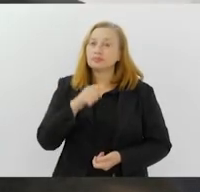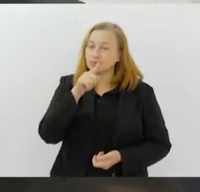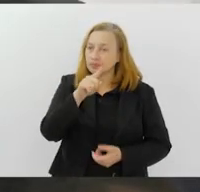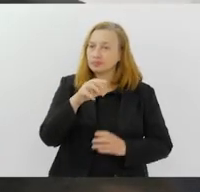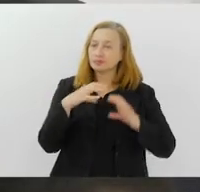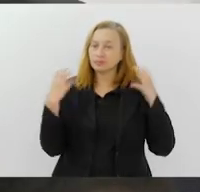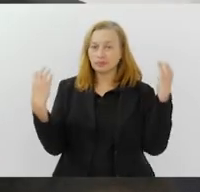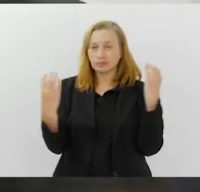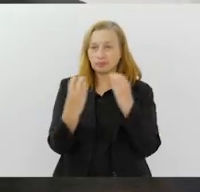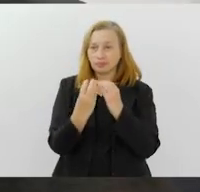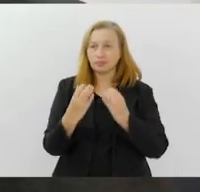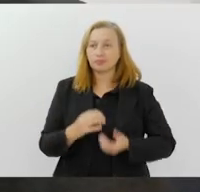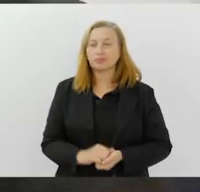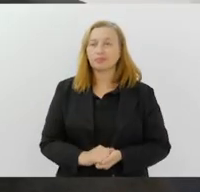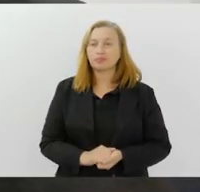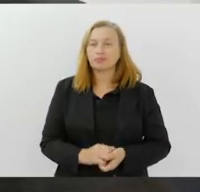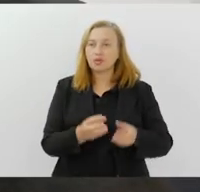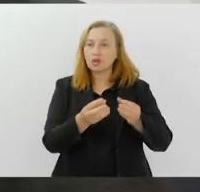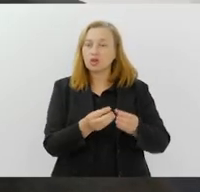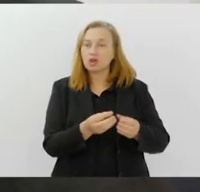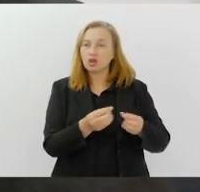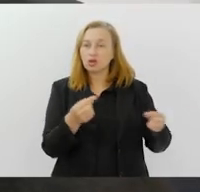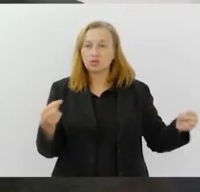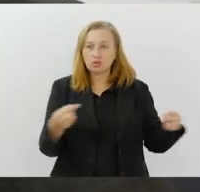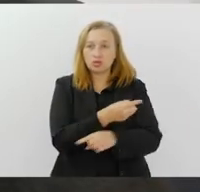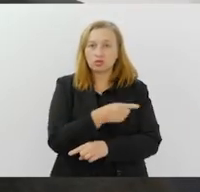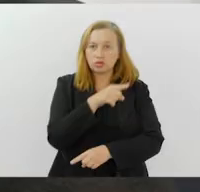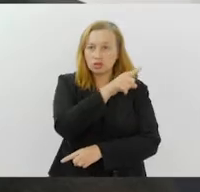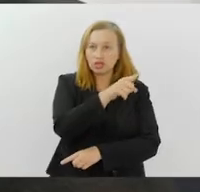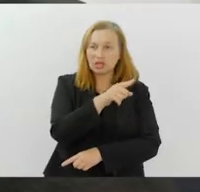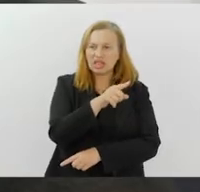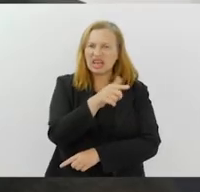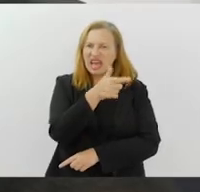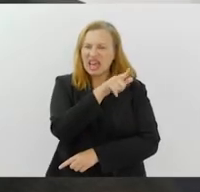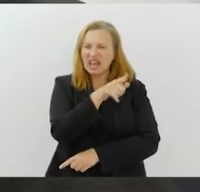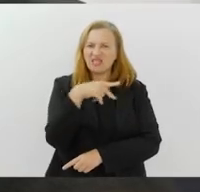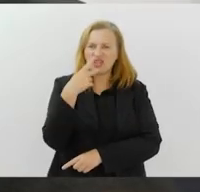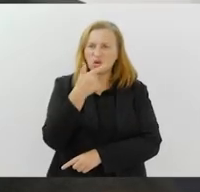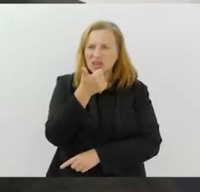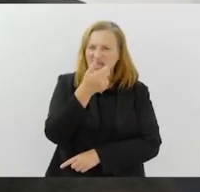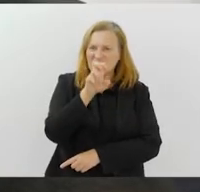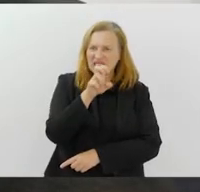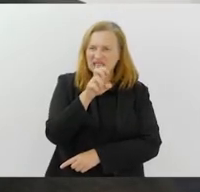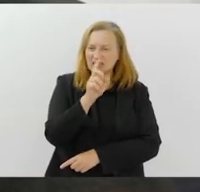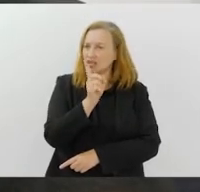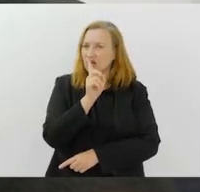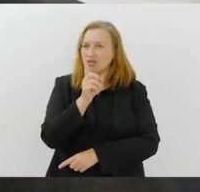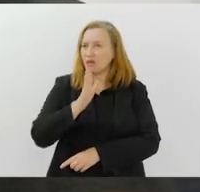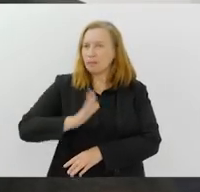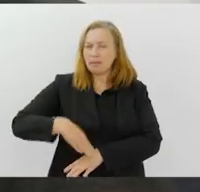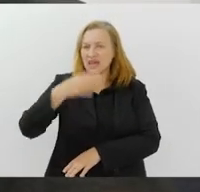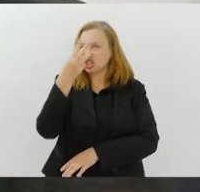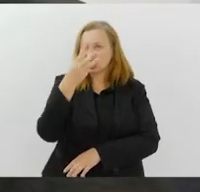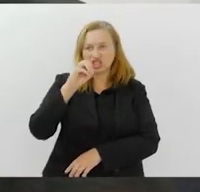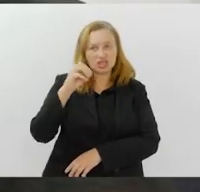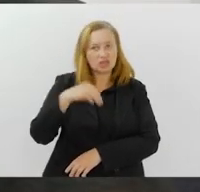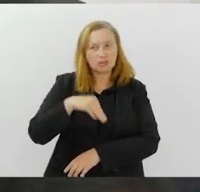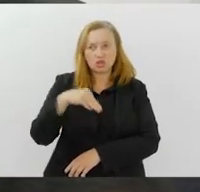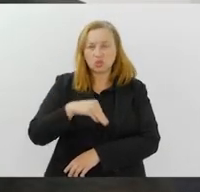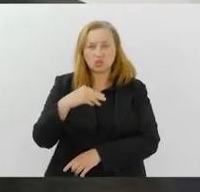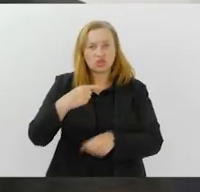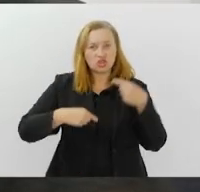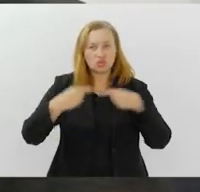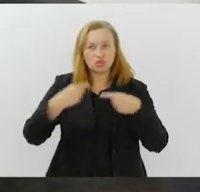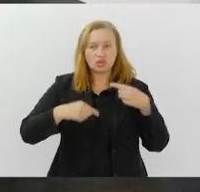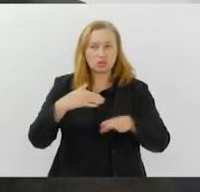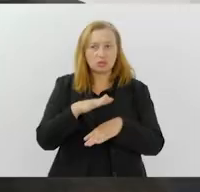conferência Eu discordo dela que ela falou que foram 15 minutos não foi não foi mais de meia hora lá aquela discussão toda ali